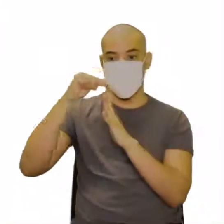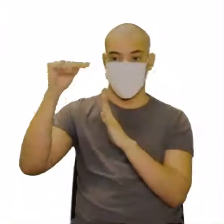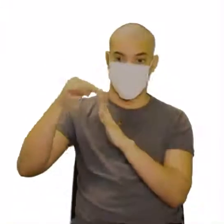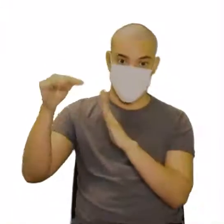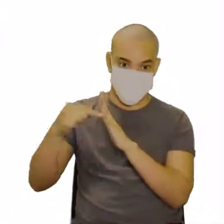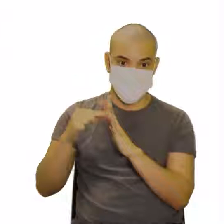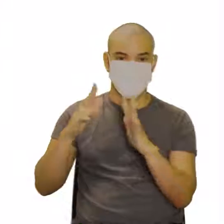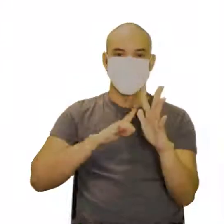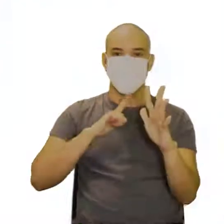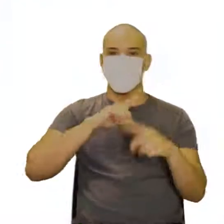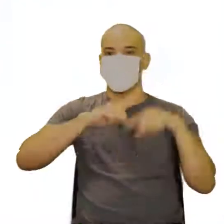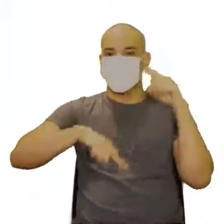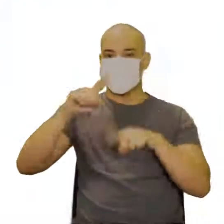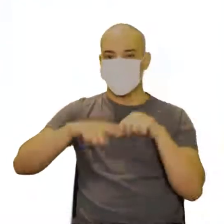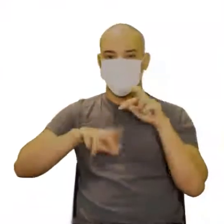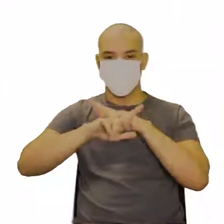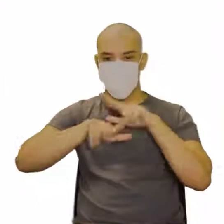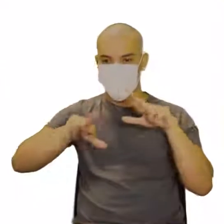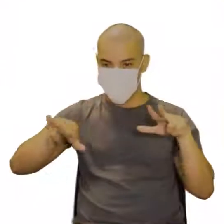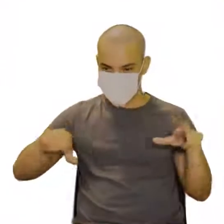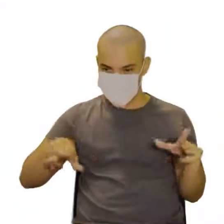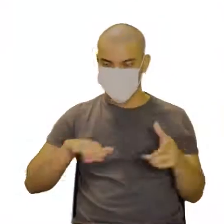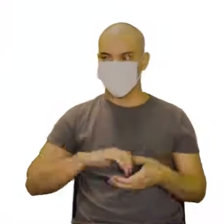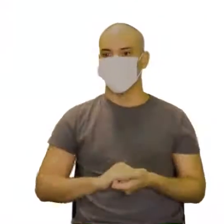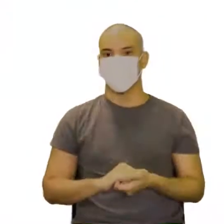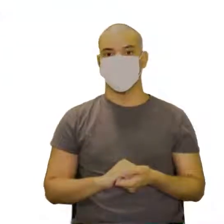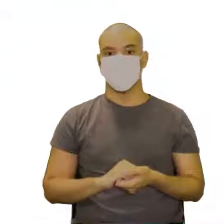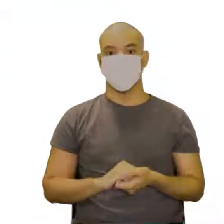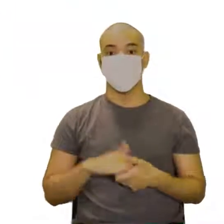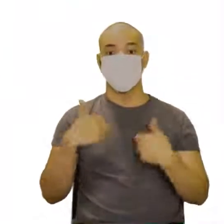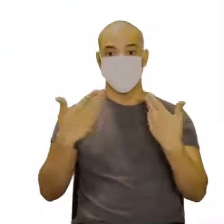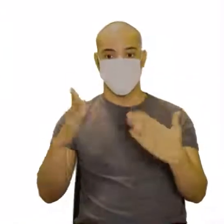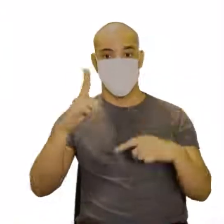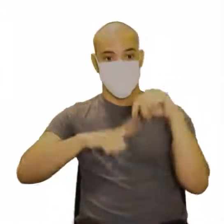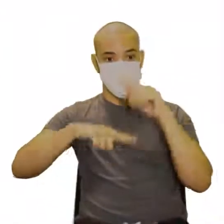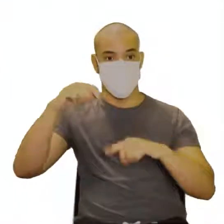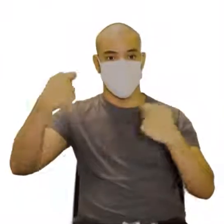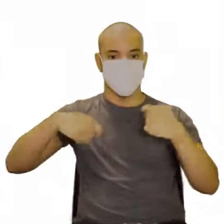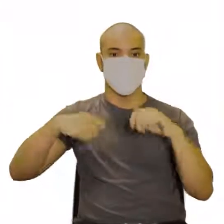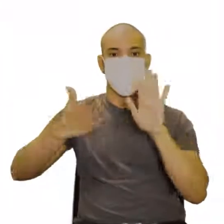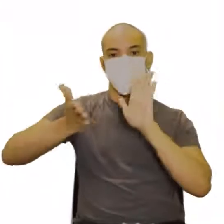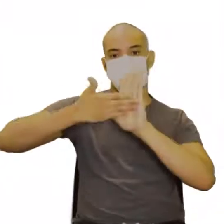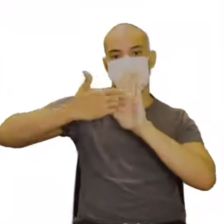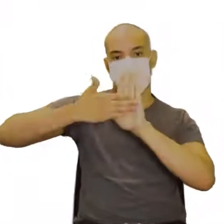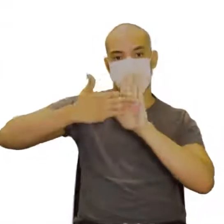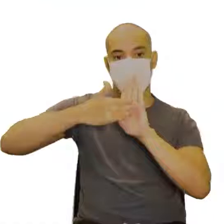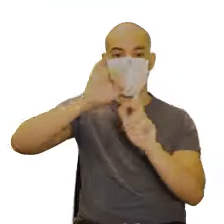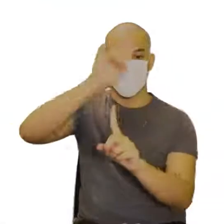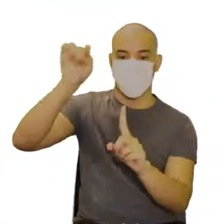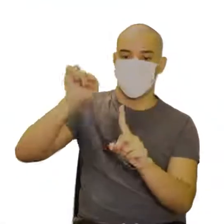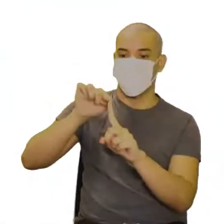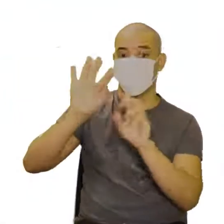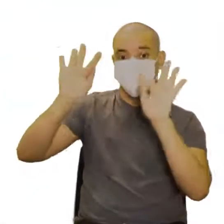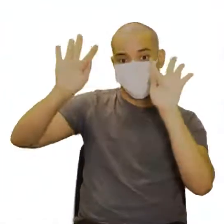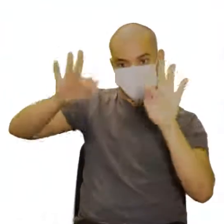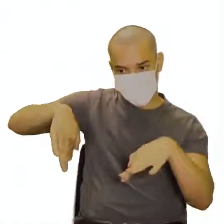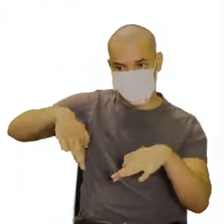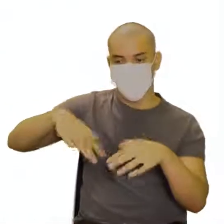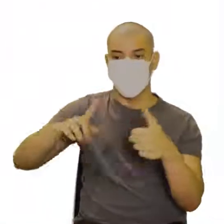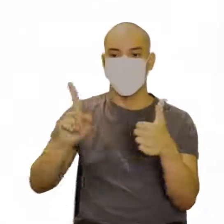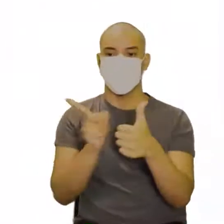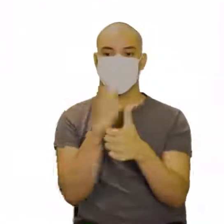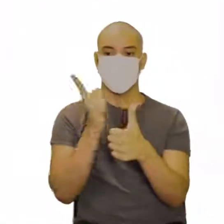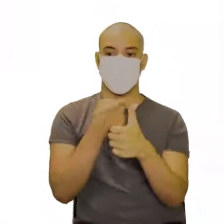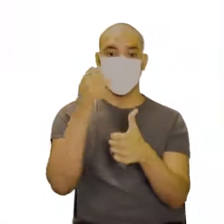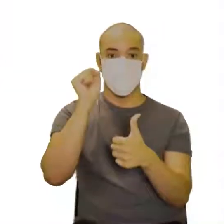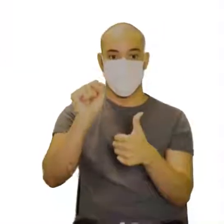tabelinha vários tipos de material. E aqui esse material depende do propósito final do capacitor. Primeiro,